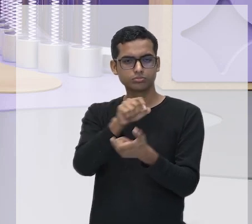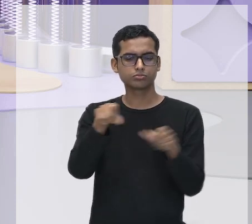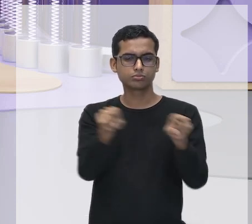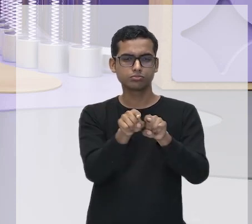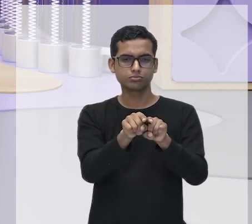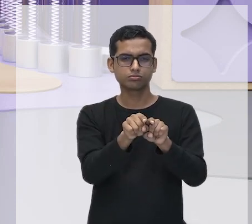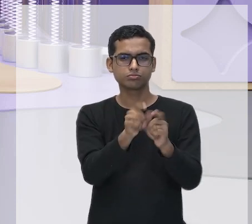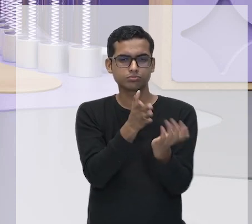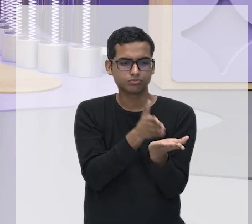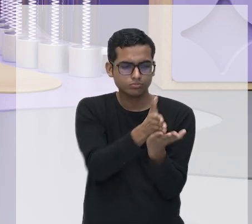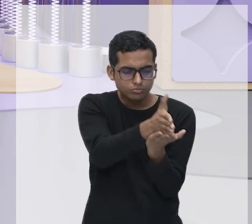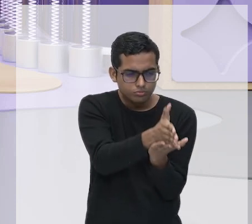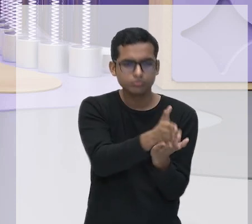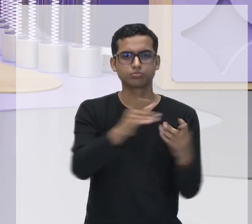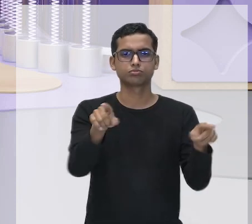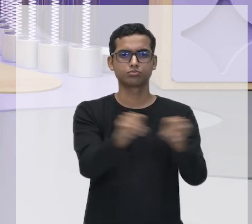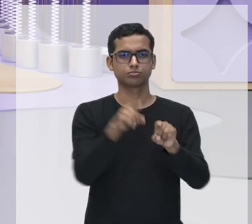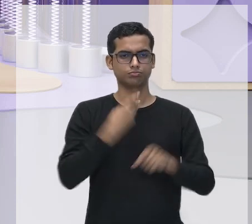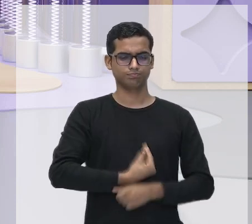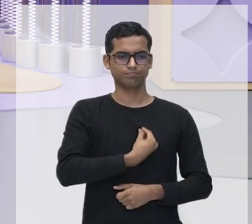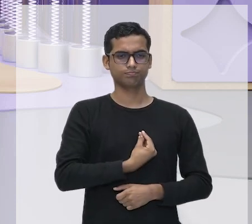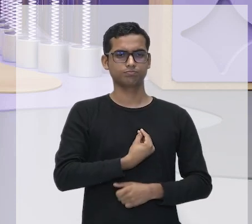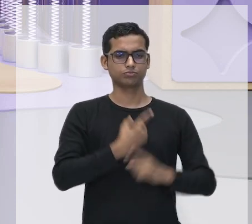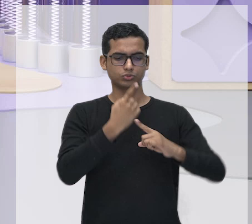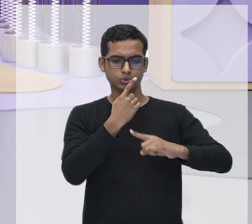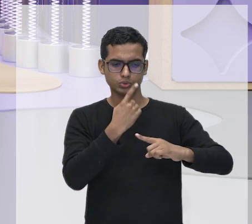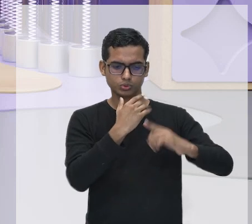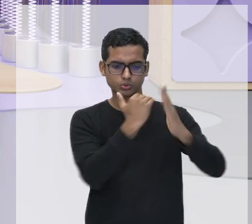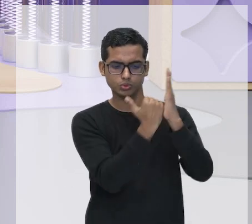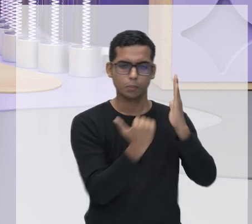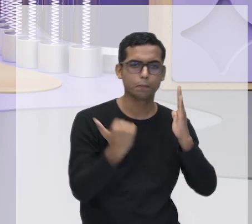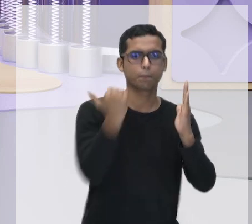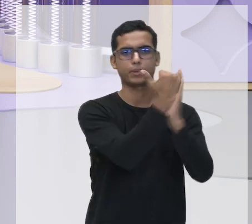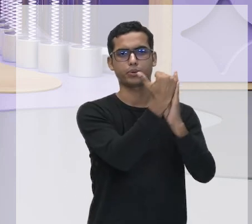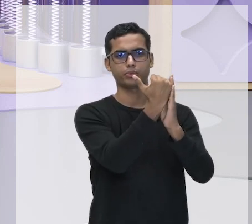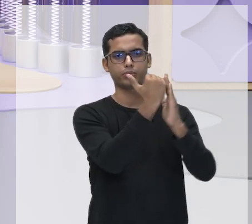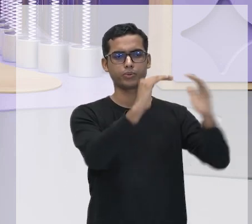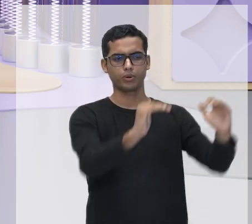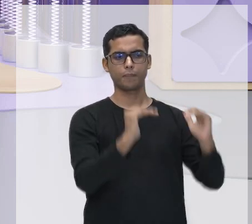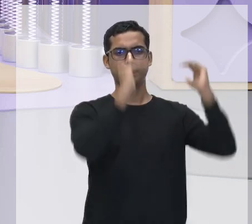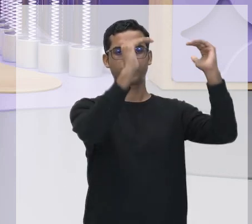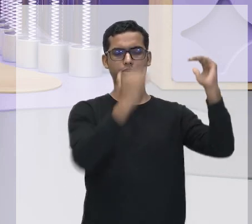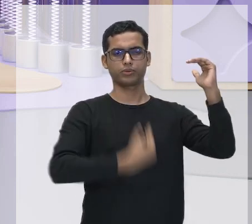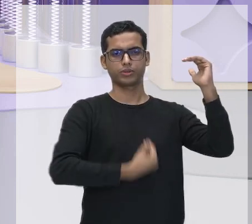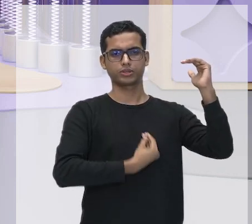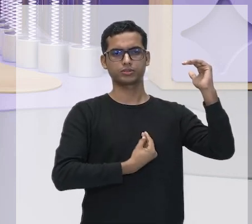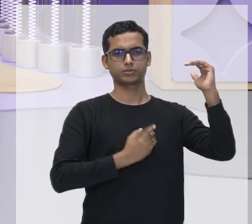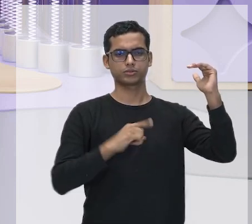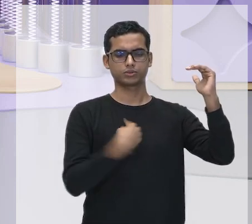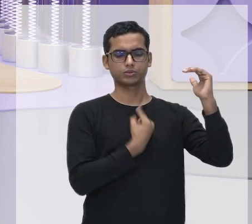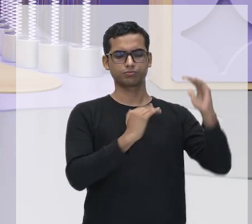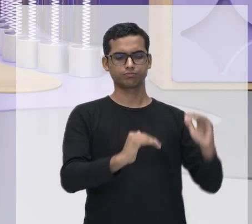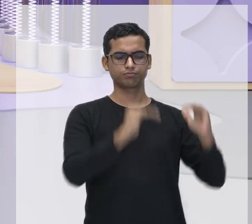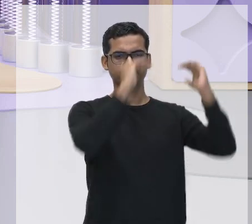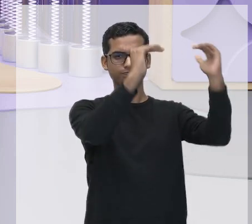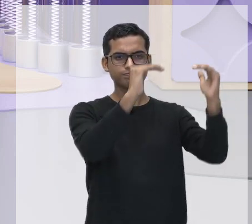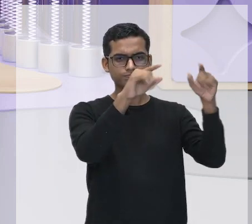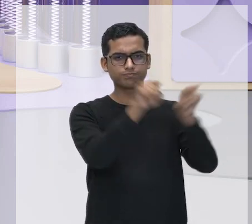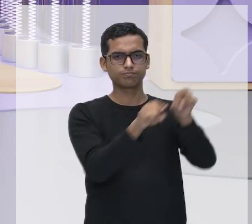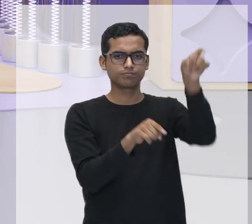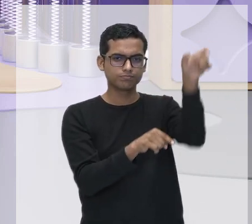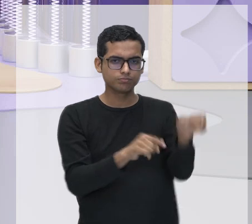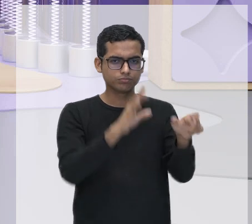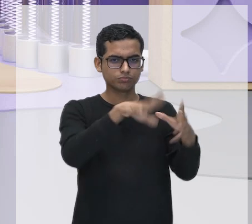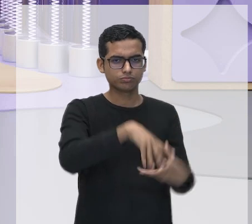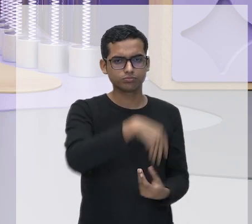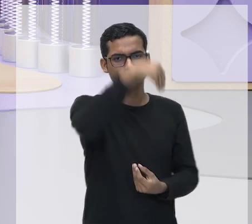seja, para além da existência, para além do nosso mundo, existindo em um plano superior ou mesmo